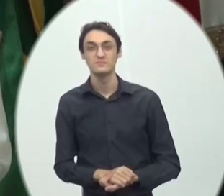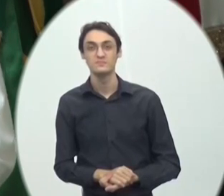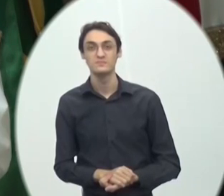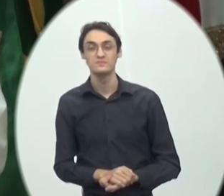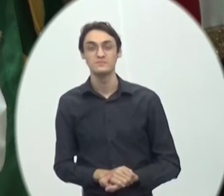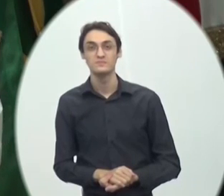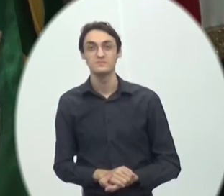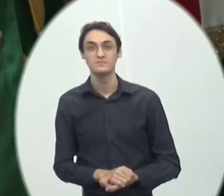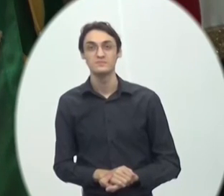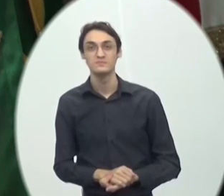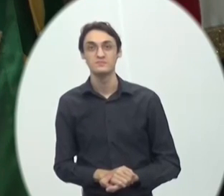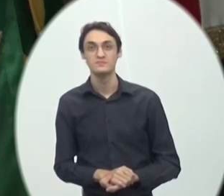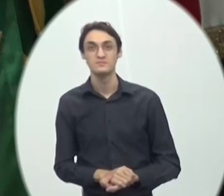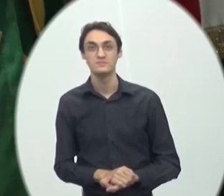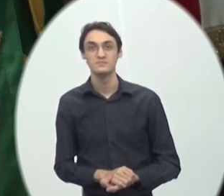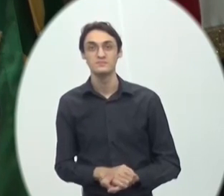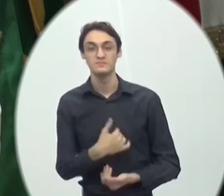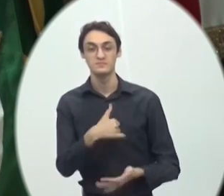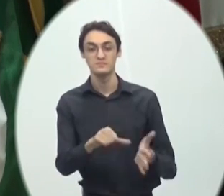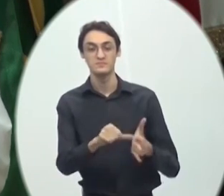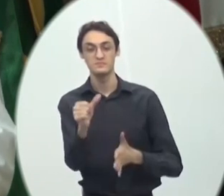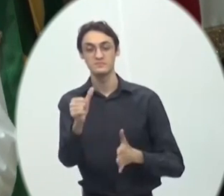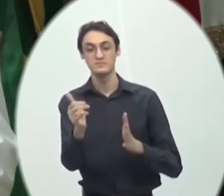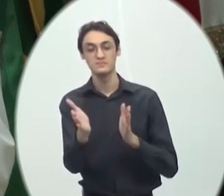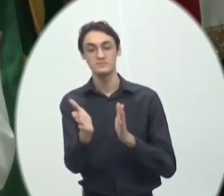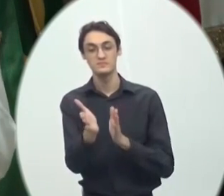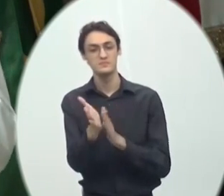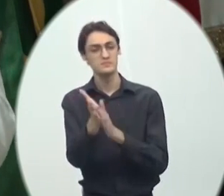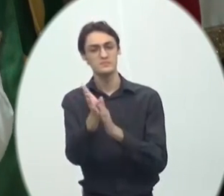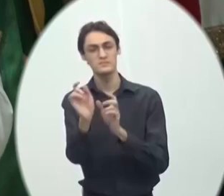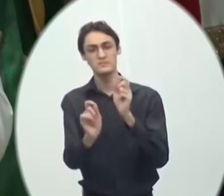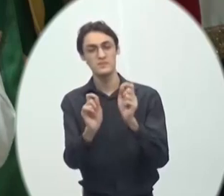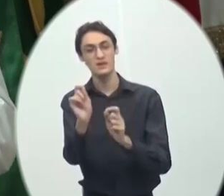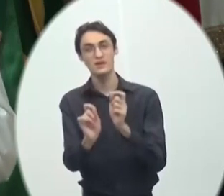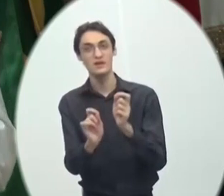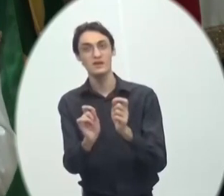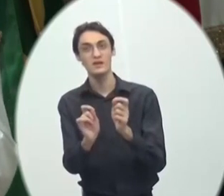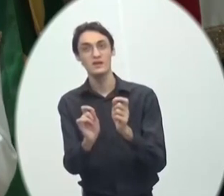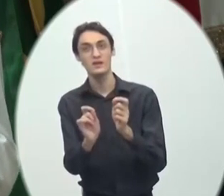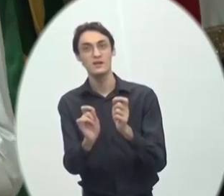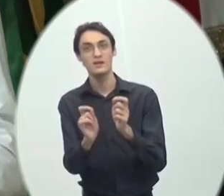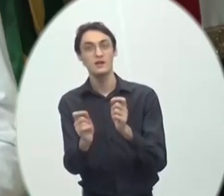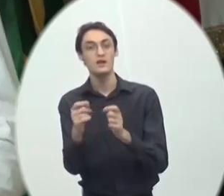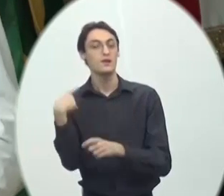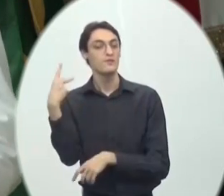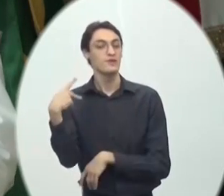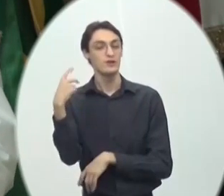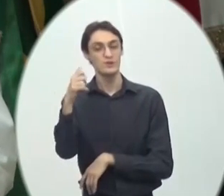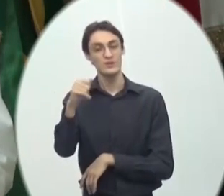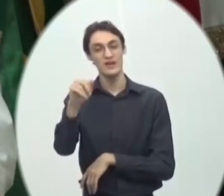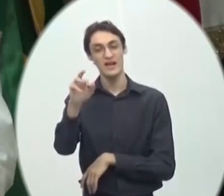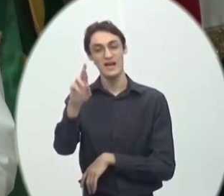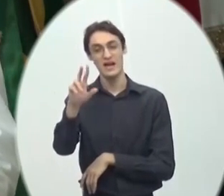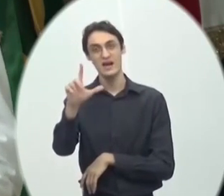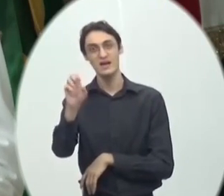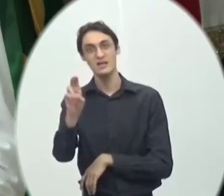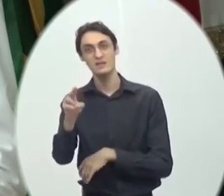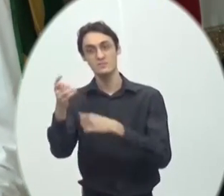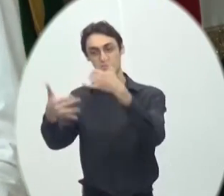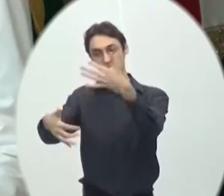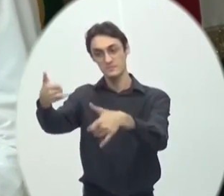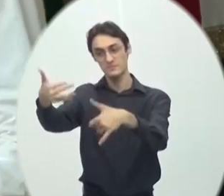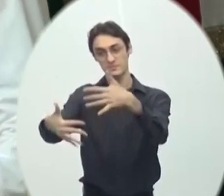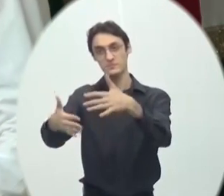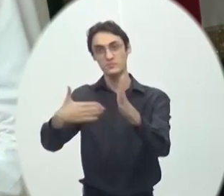Senhor presidente, eu primeiro quero parabenizar as palavras do vereador Arleu aqui em tudo o que